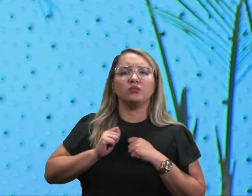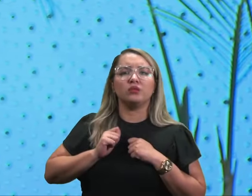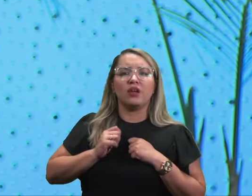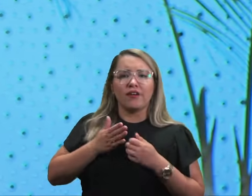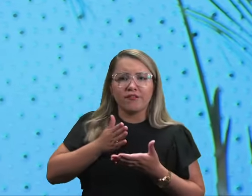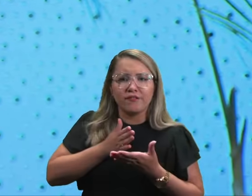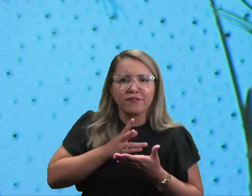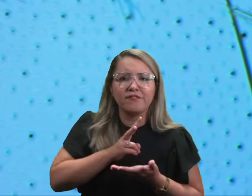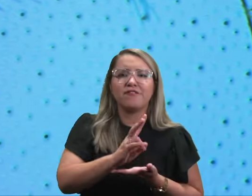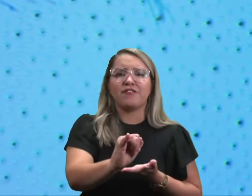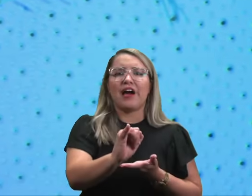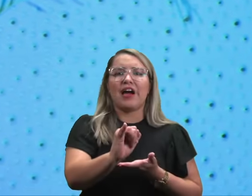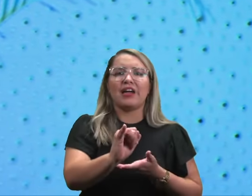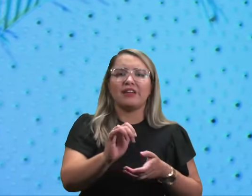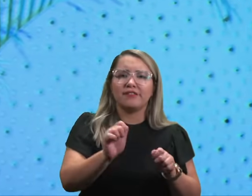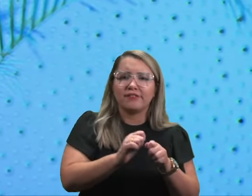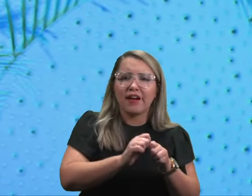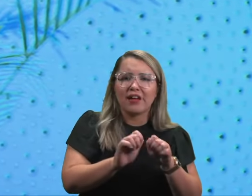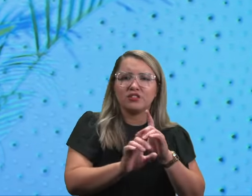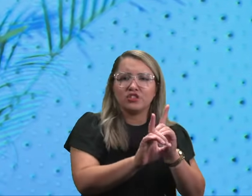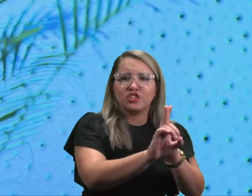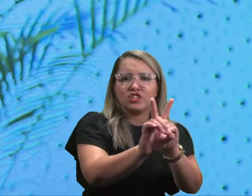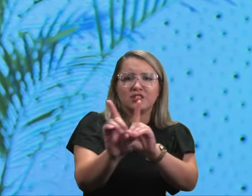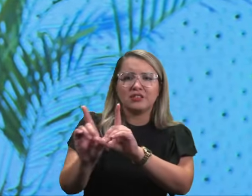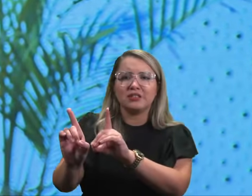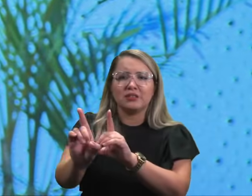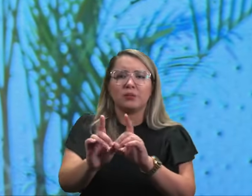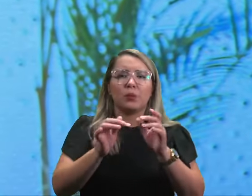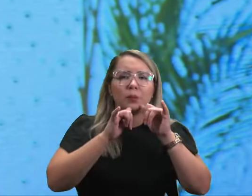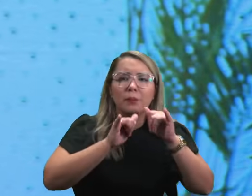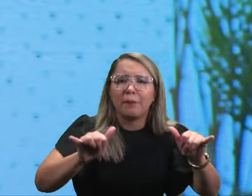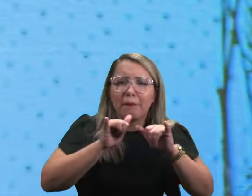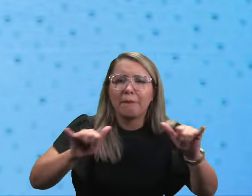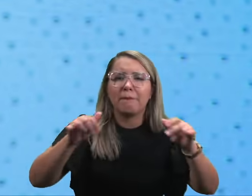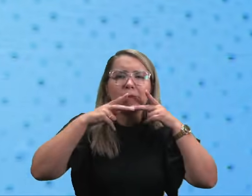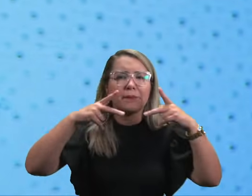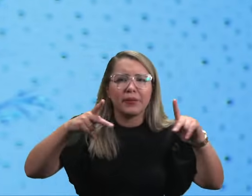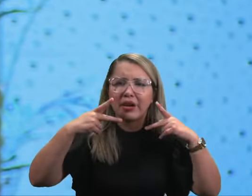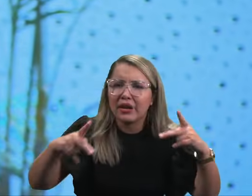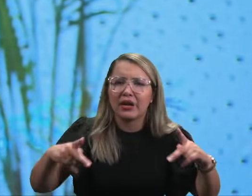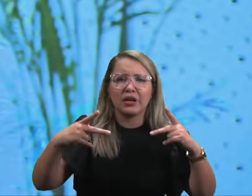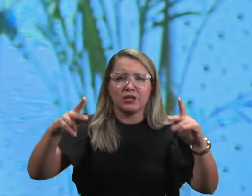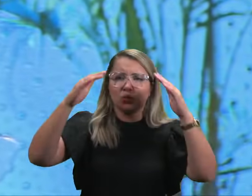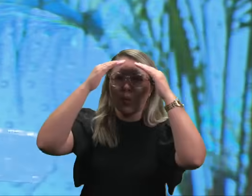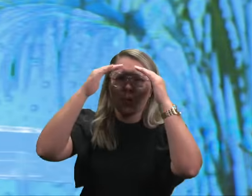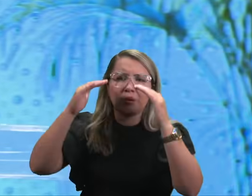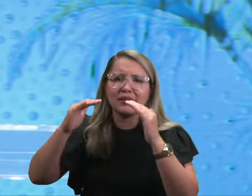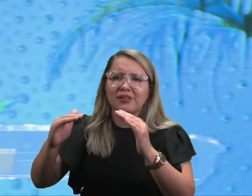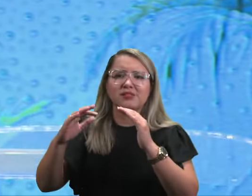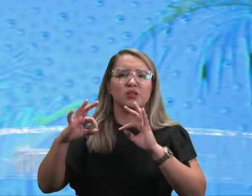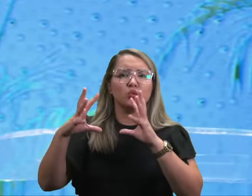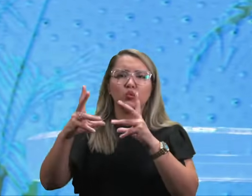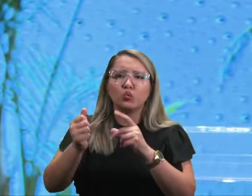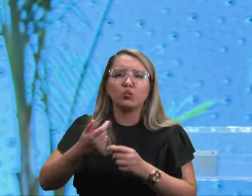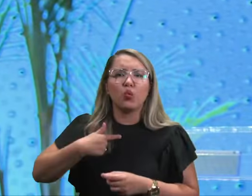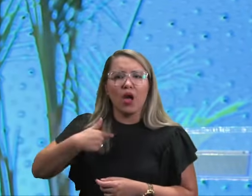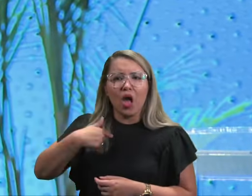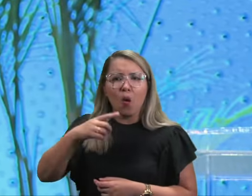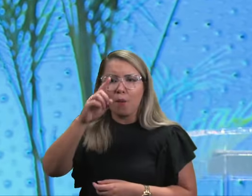portanto, fazei discípulos de todas as nações, ensinando-os a guardar todas as coisas que vos tenho